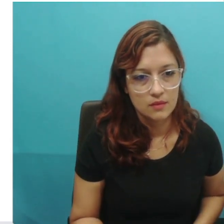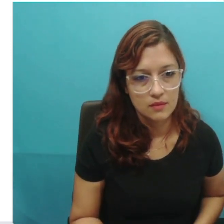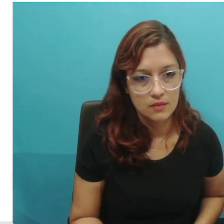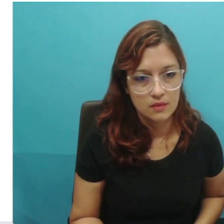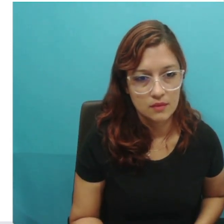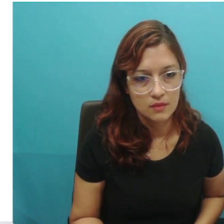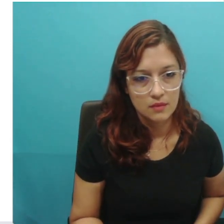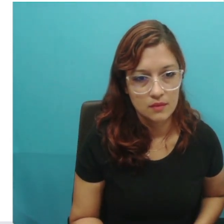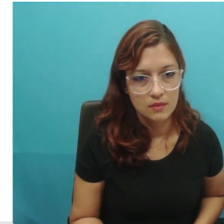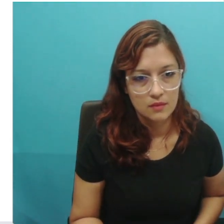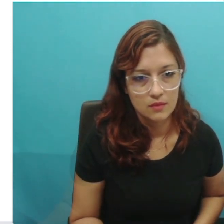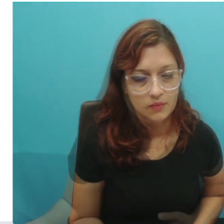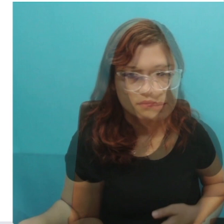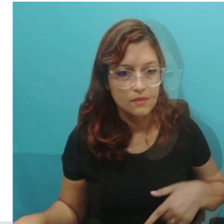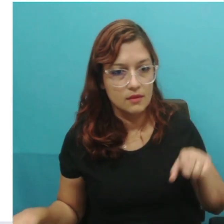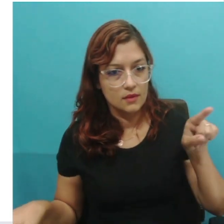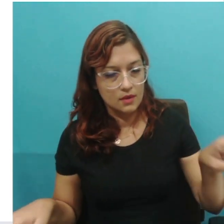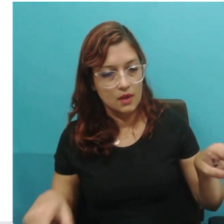Outro exemplo.